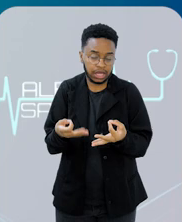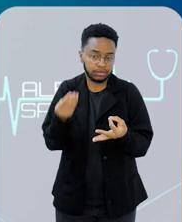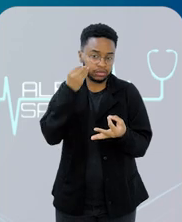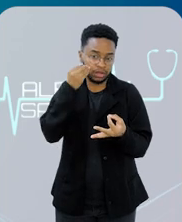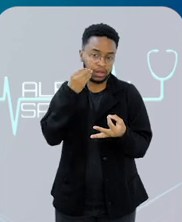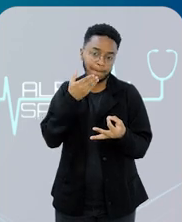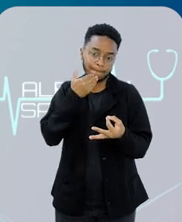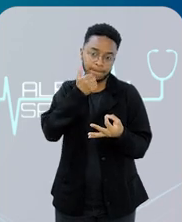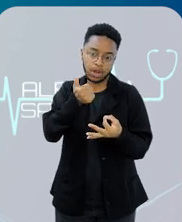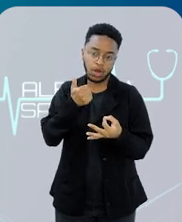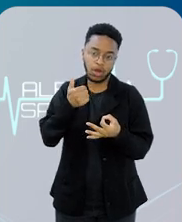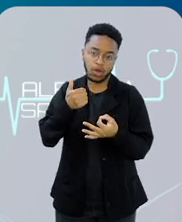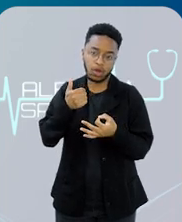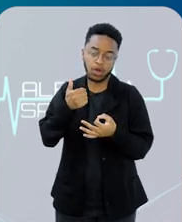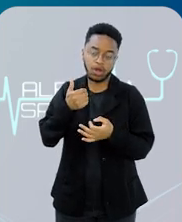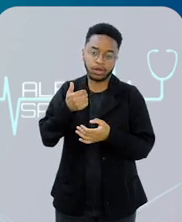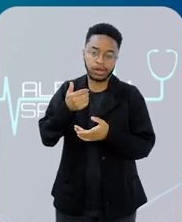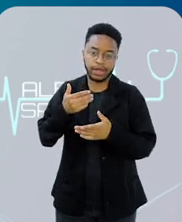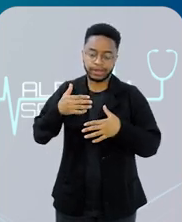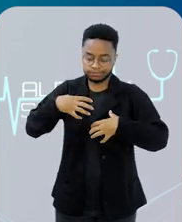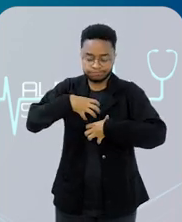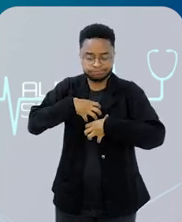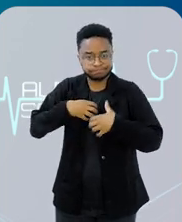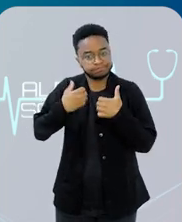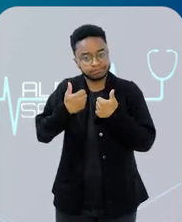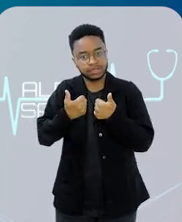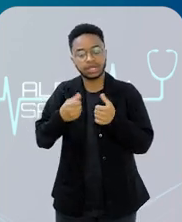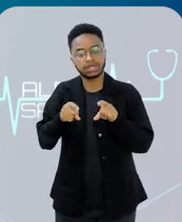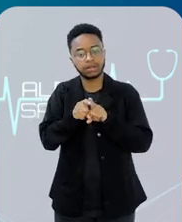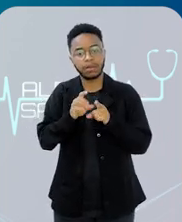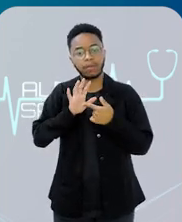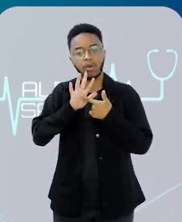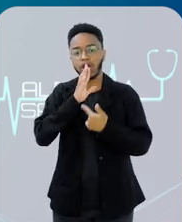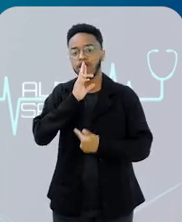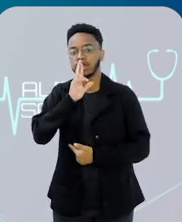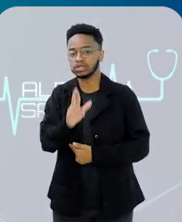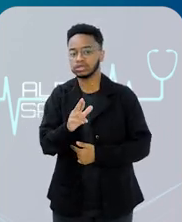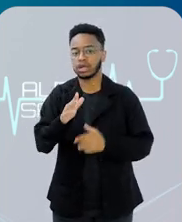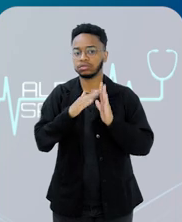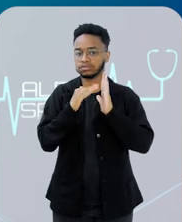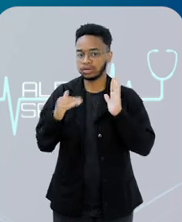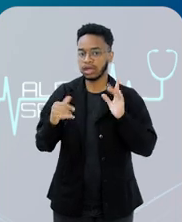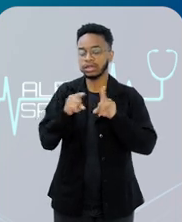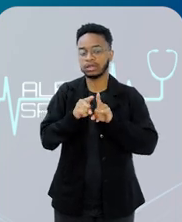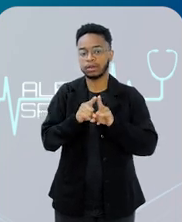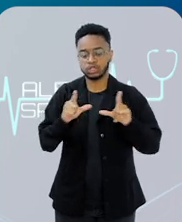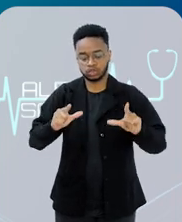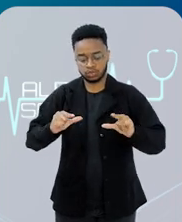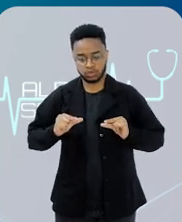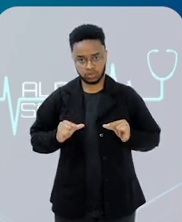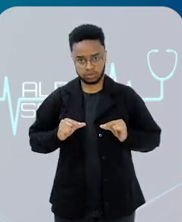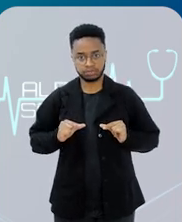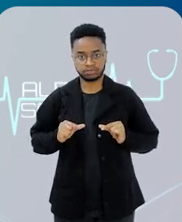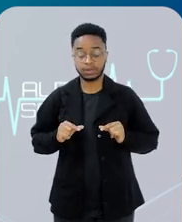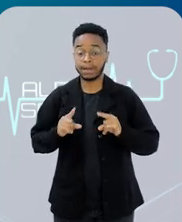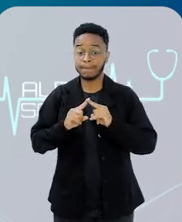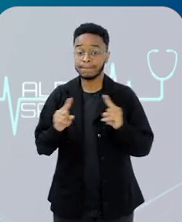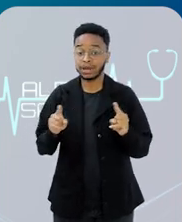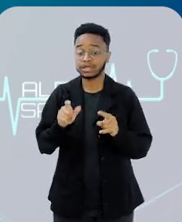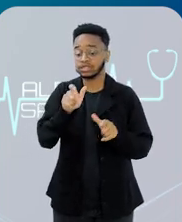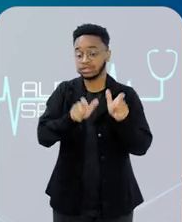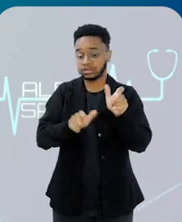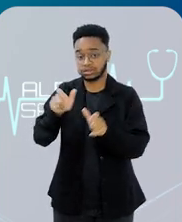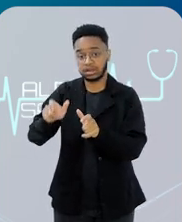uma melhor cicatrização também. A gente vai almejar o resultado estético, além da diminuição física daquela mama. Então,